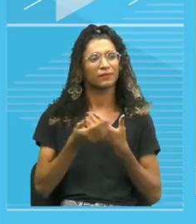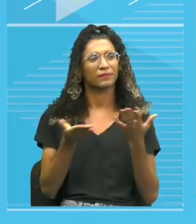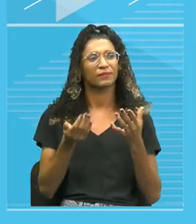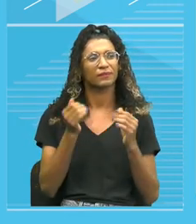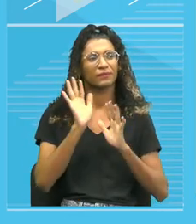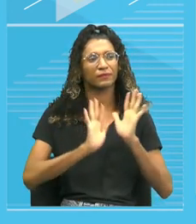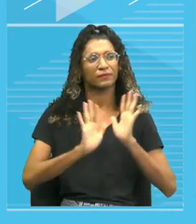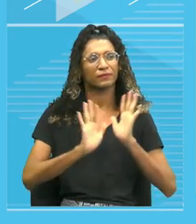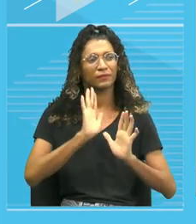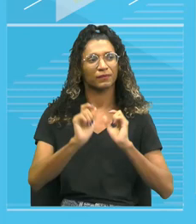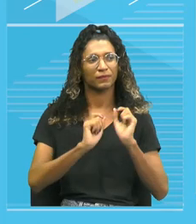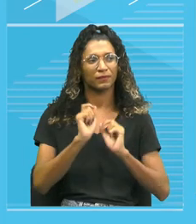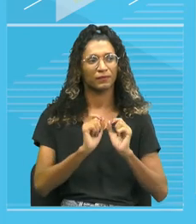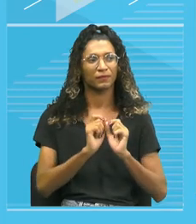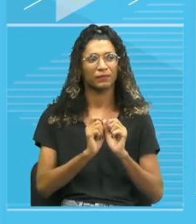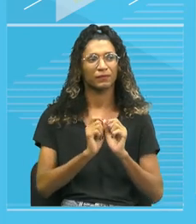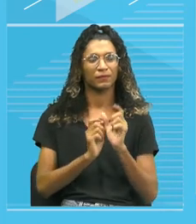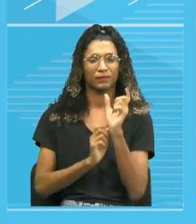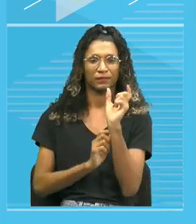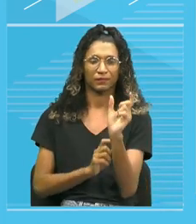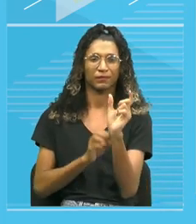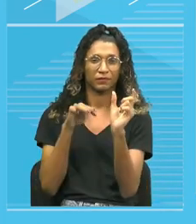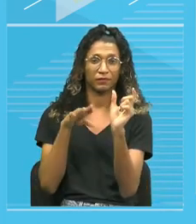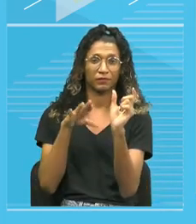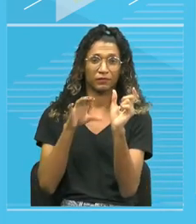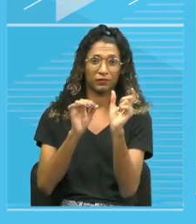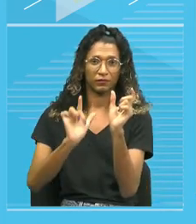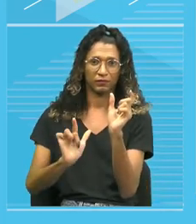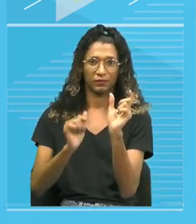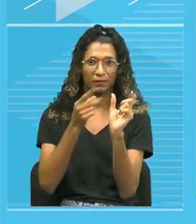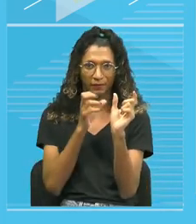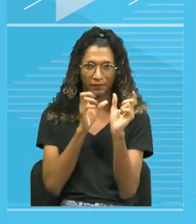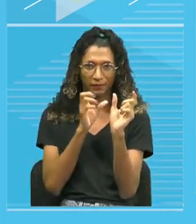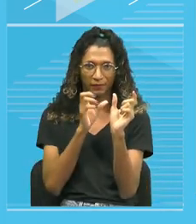quando questão começar a colocar a palavra mal porque